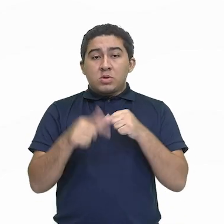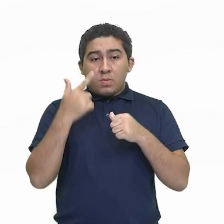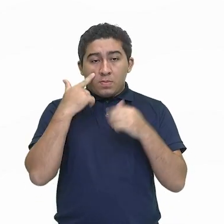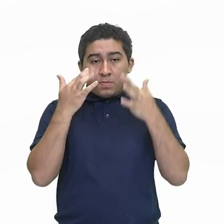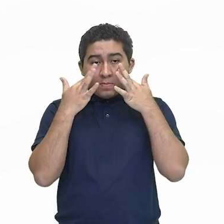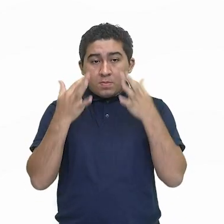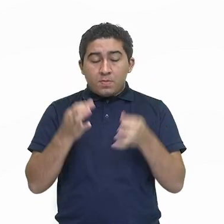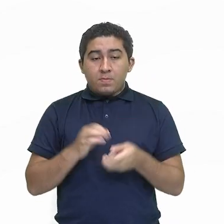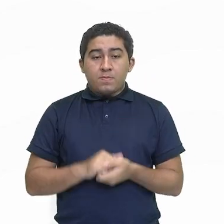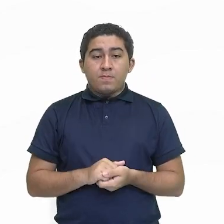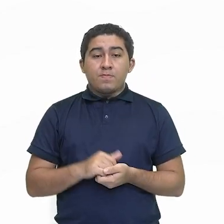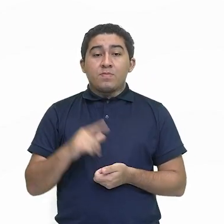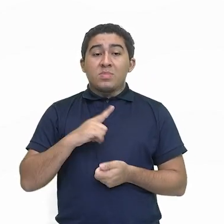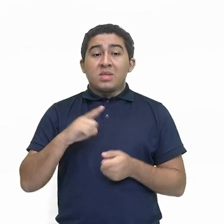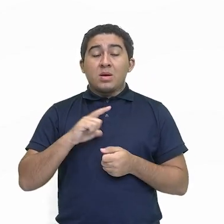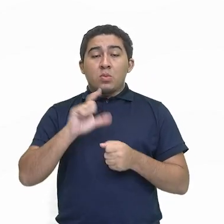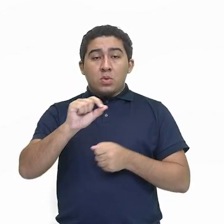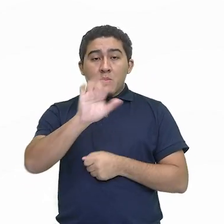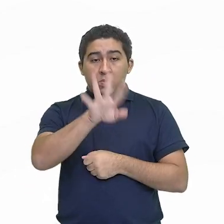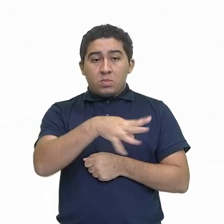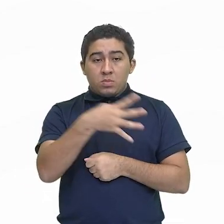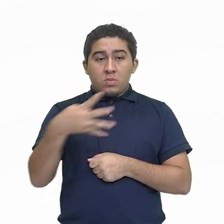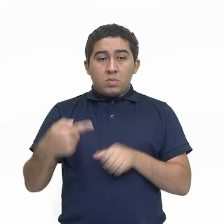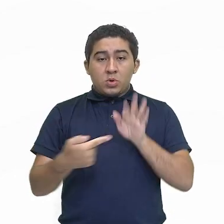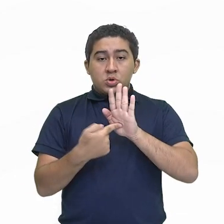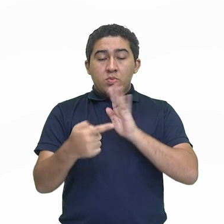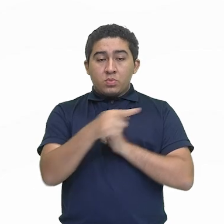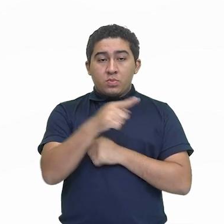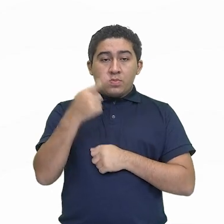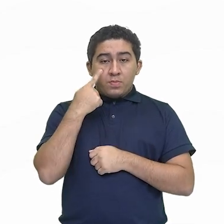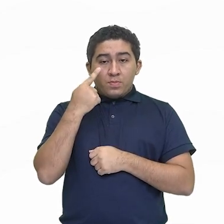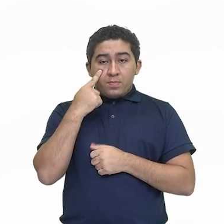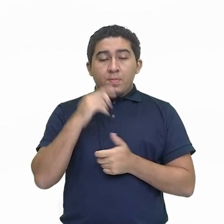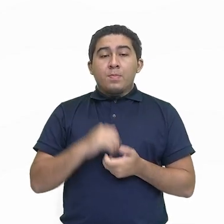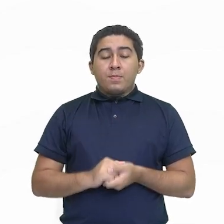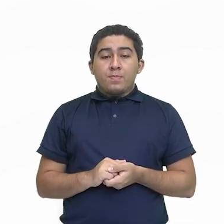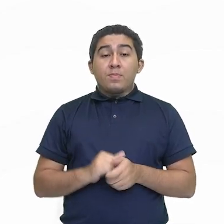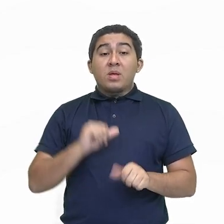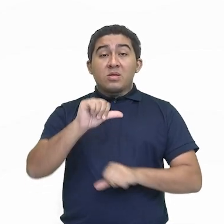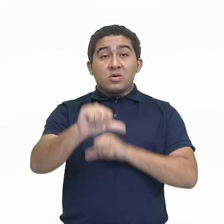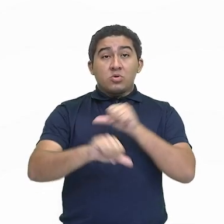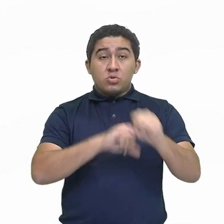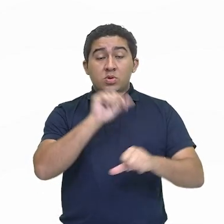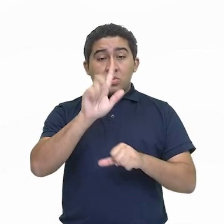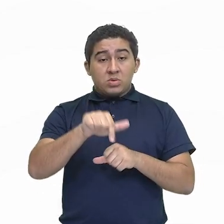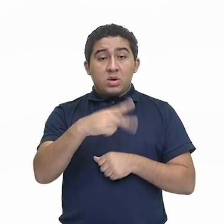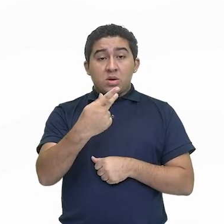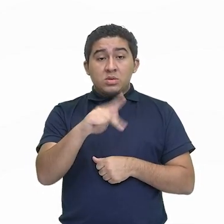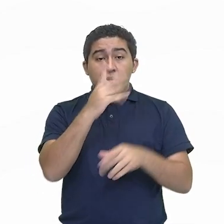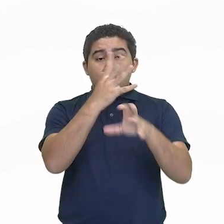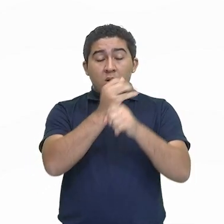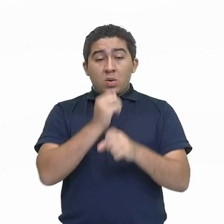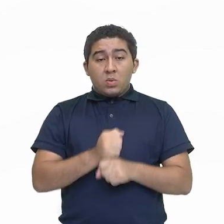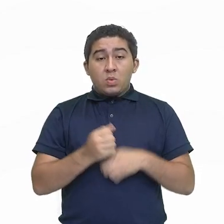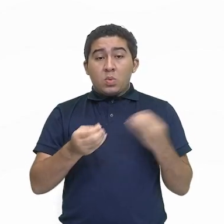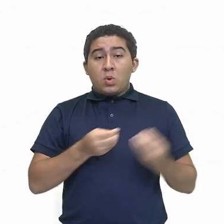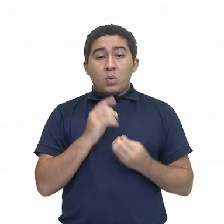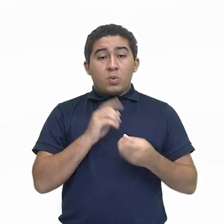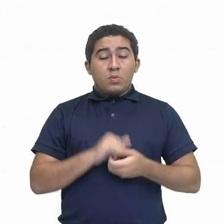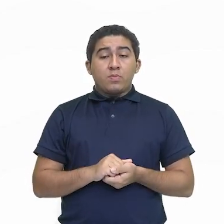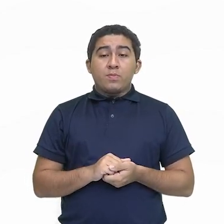comigo, olha só, temos um esqueminha para mostrar para você. A transformação dessas unidades de medida, ela é